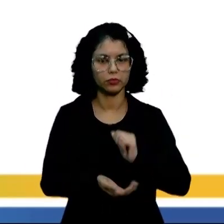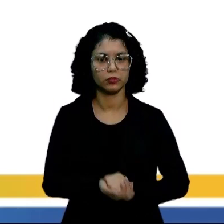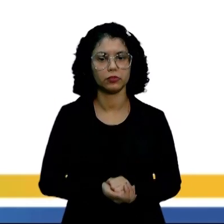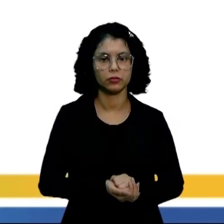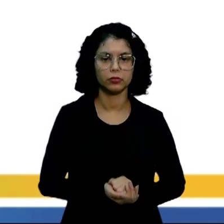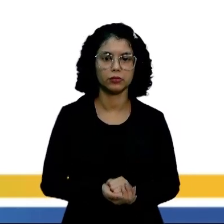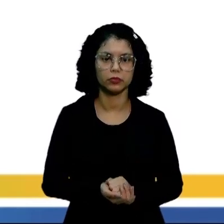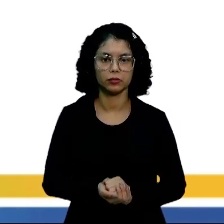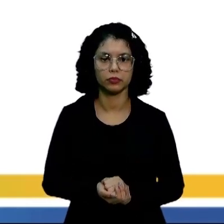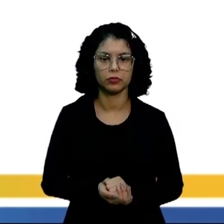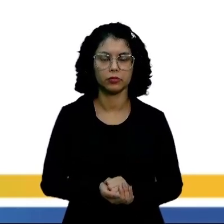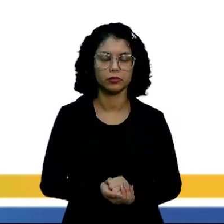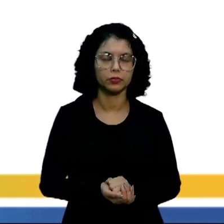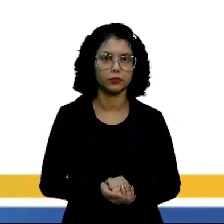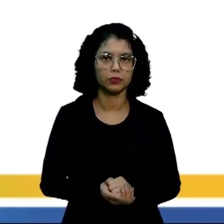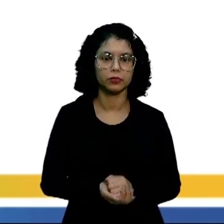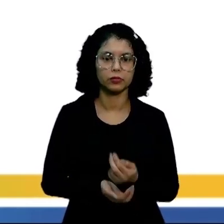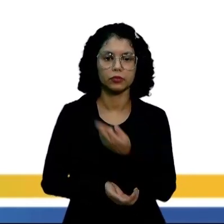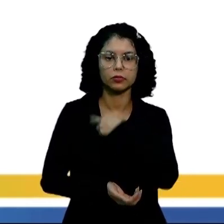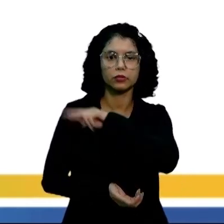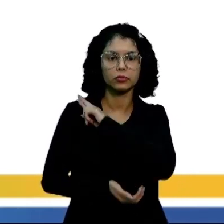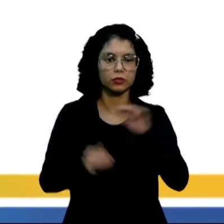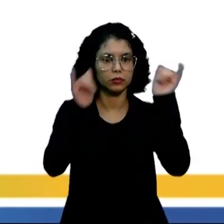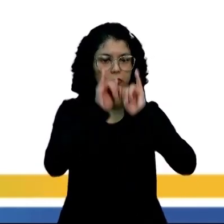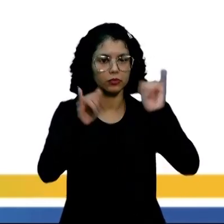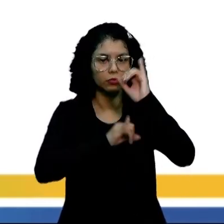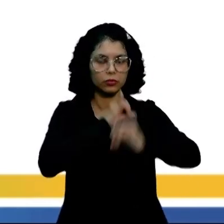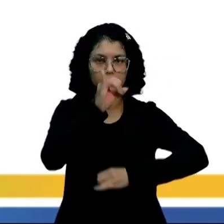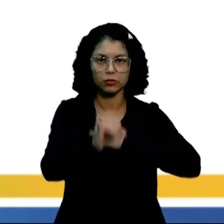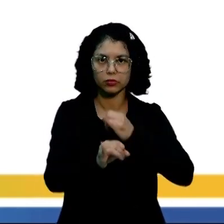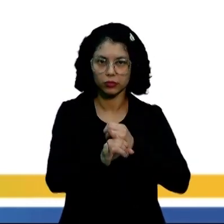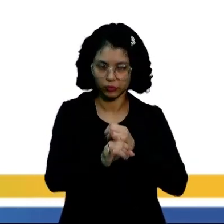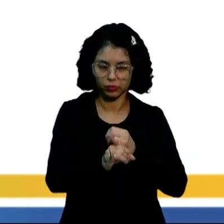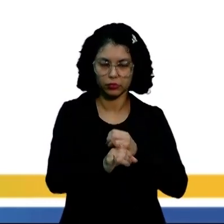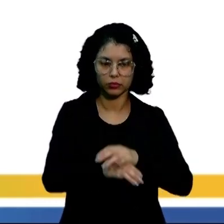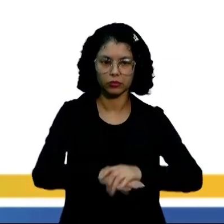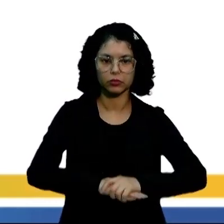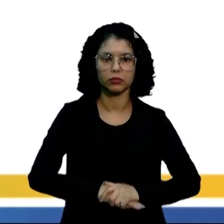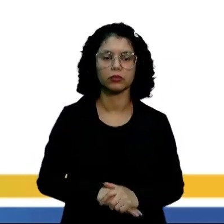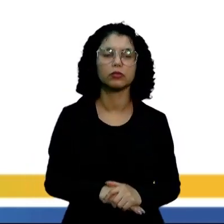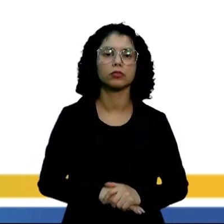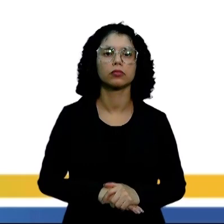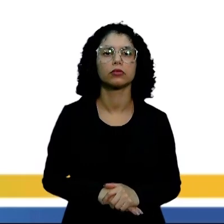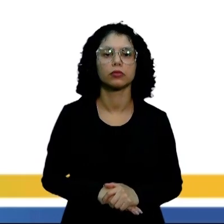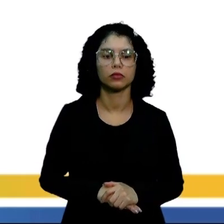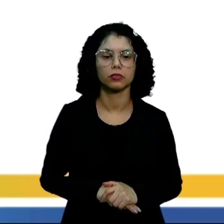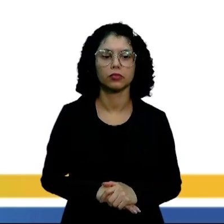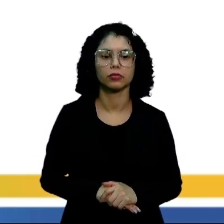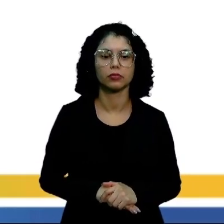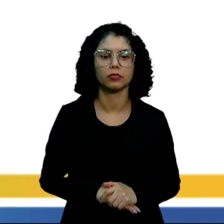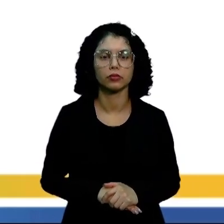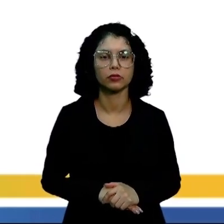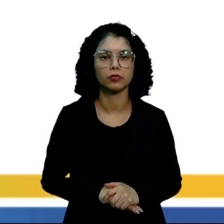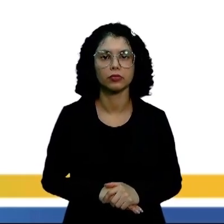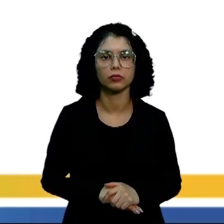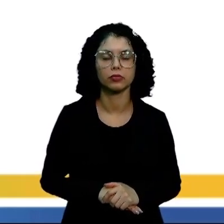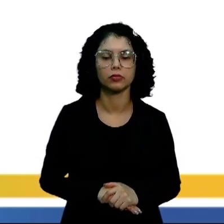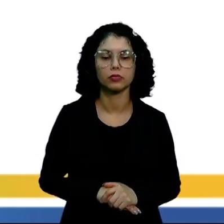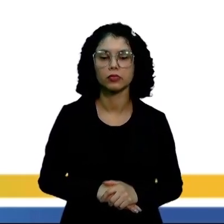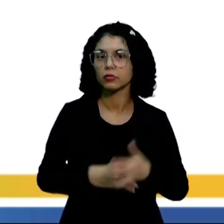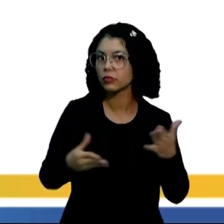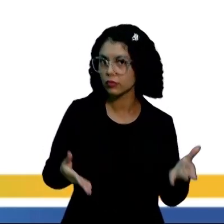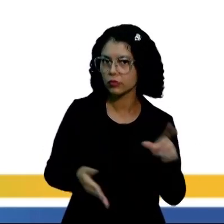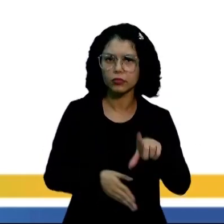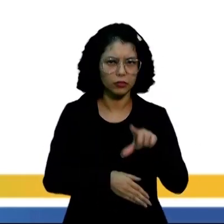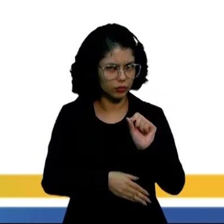cada uma das opções, ok? Aos responsáveis pela divulgação dessa informação na internet. Seria